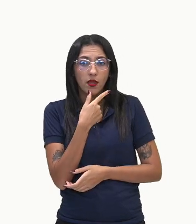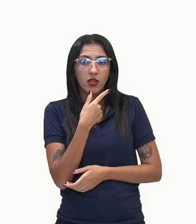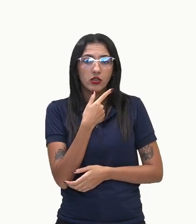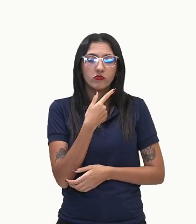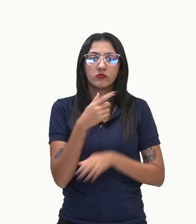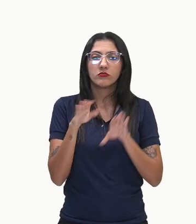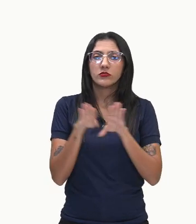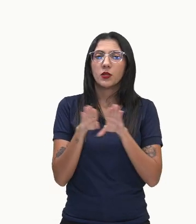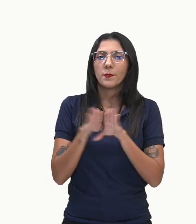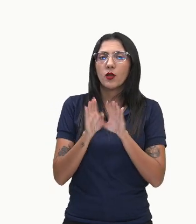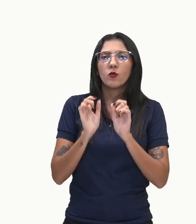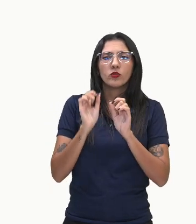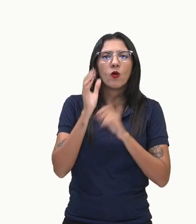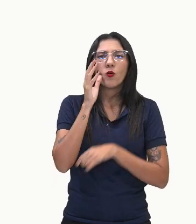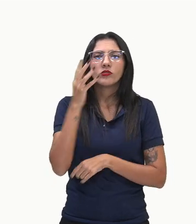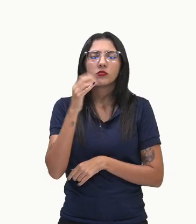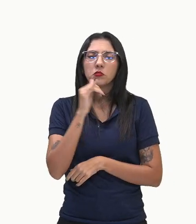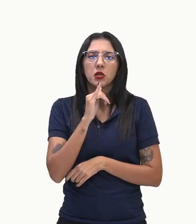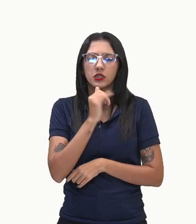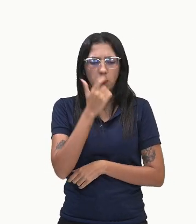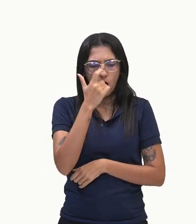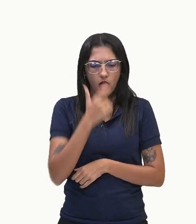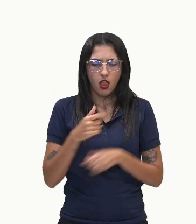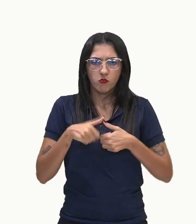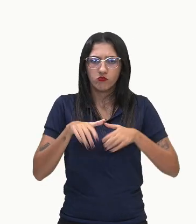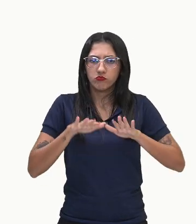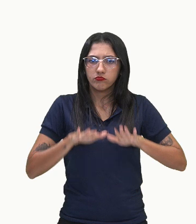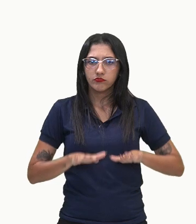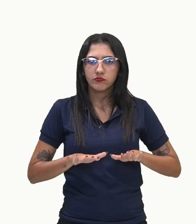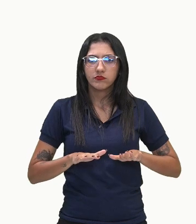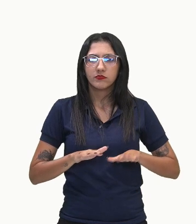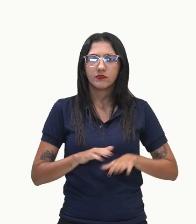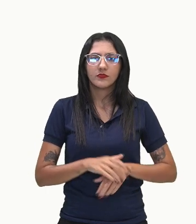situações permanentes. Estou ali, estou aqui.